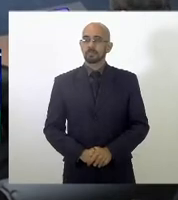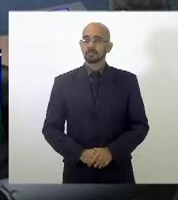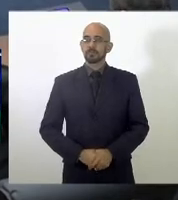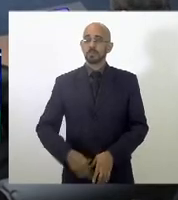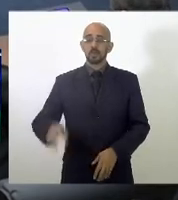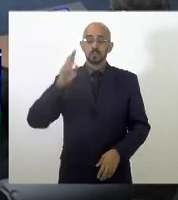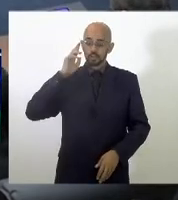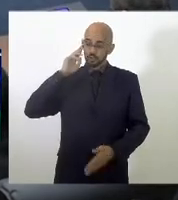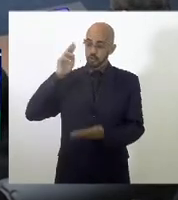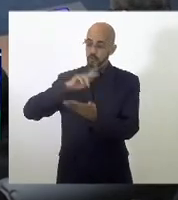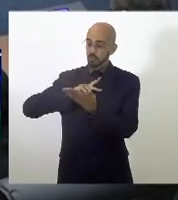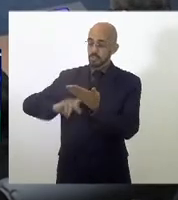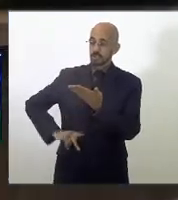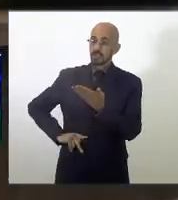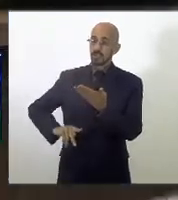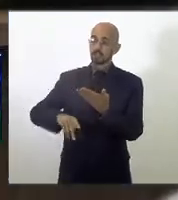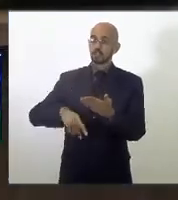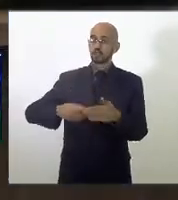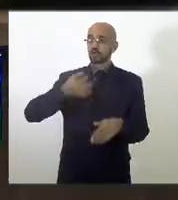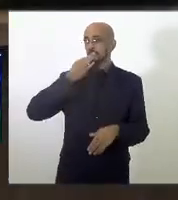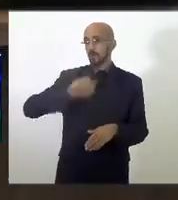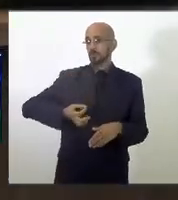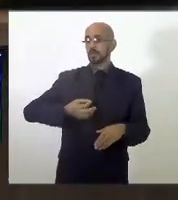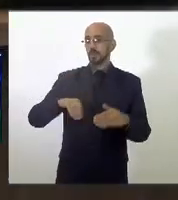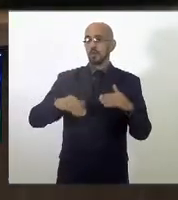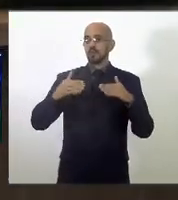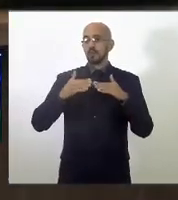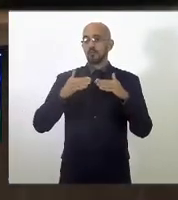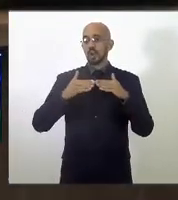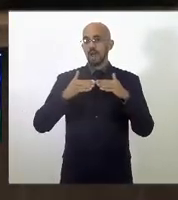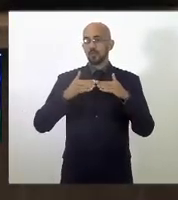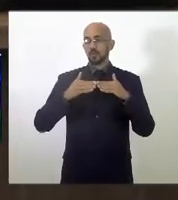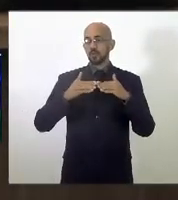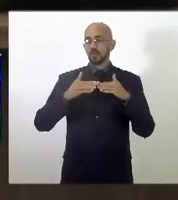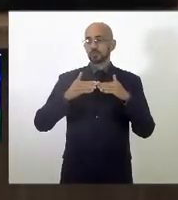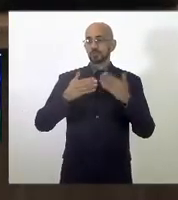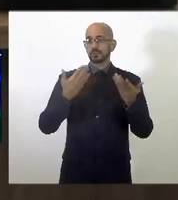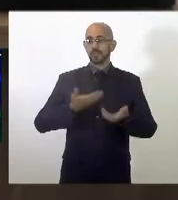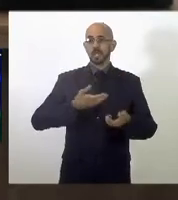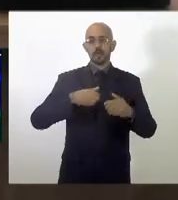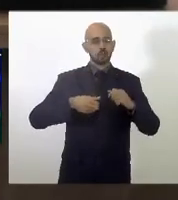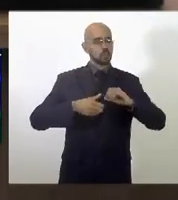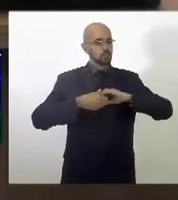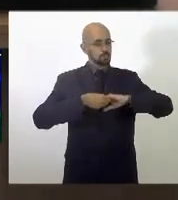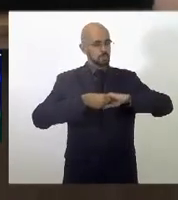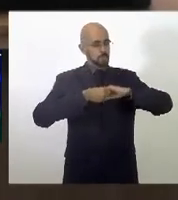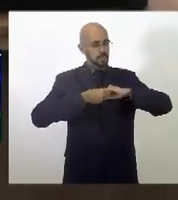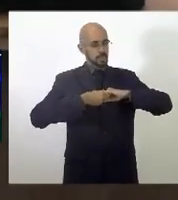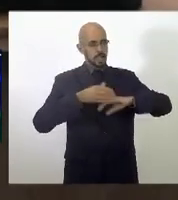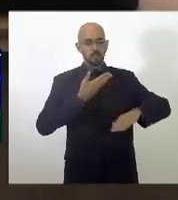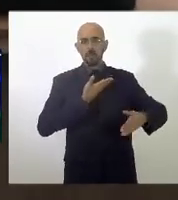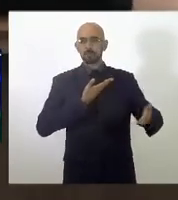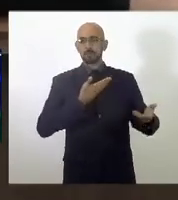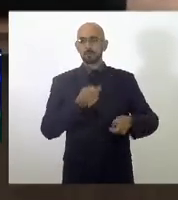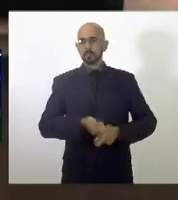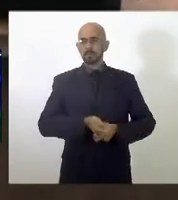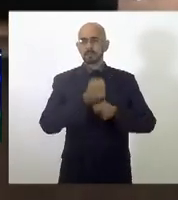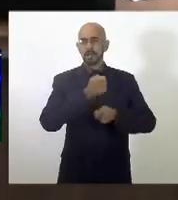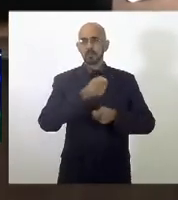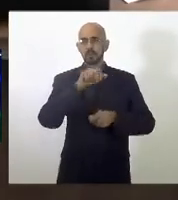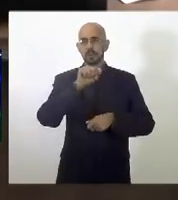Senhor presidente, o parecer é favorável. Quero também cumprimentar nosso grande amigo pescador Andrezinho. Um